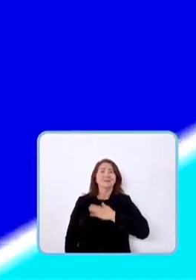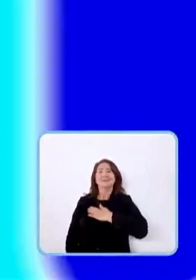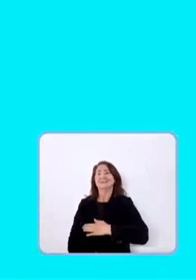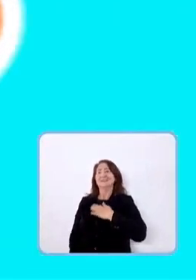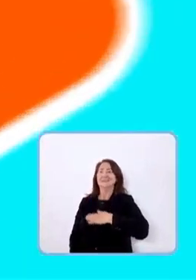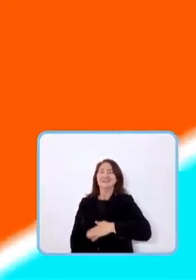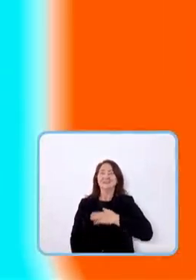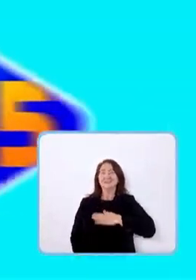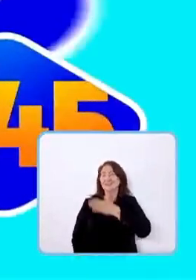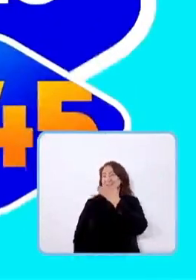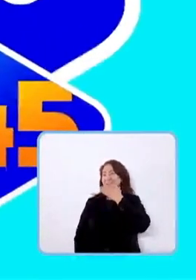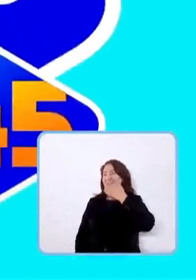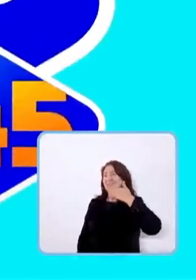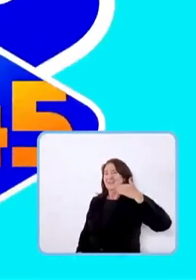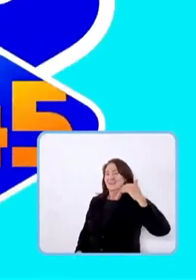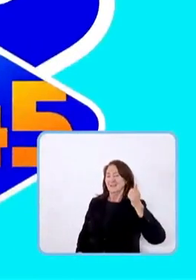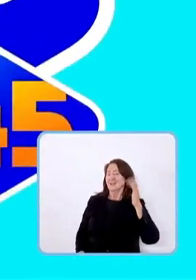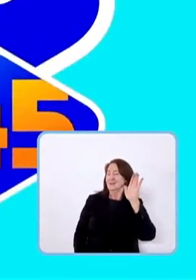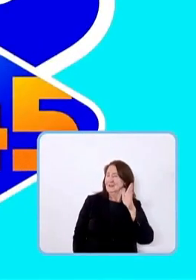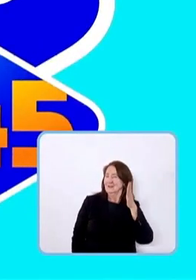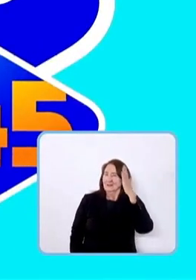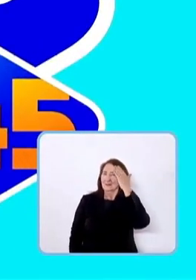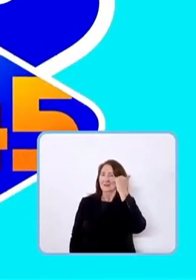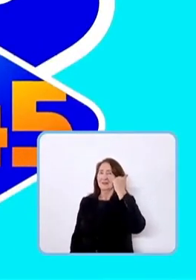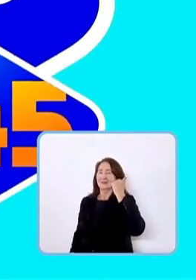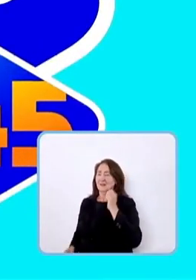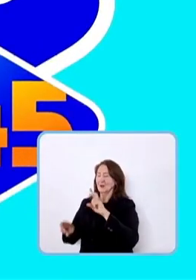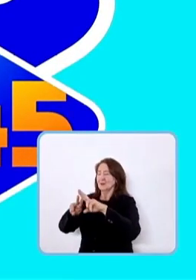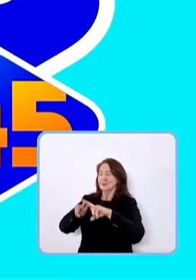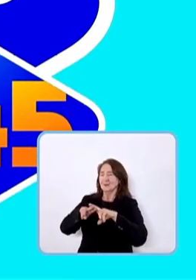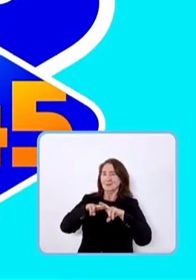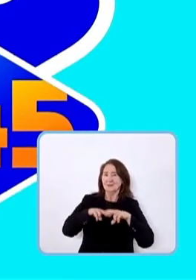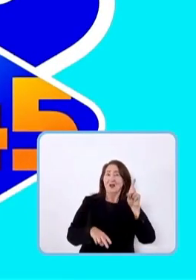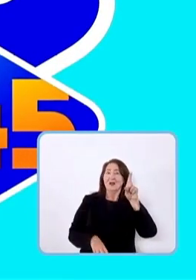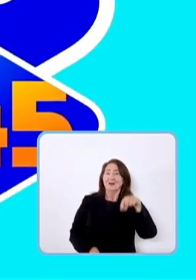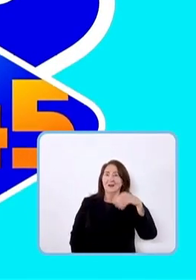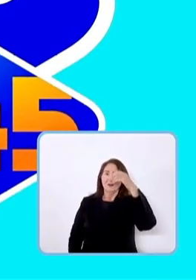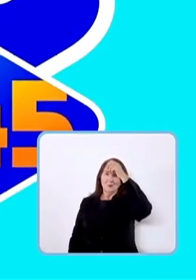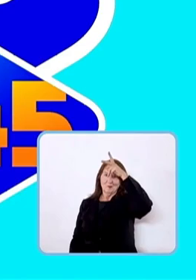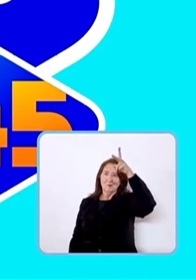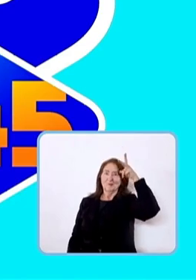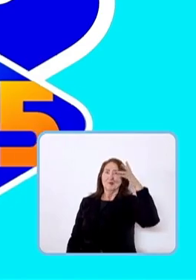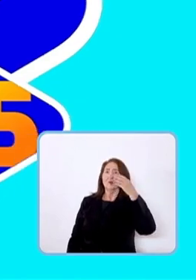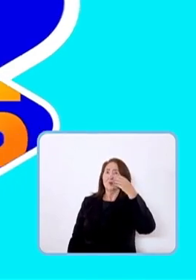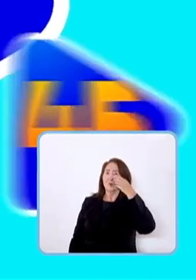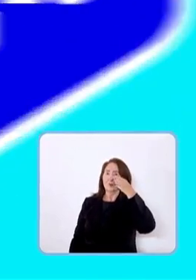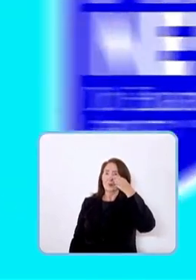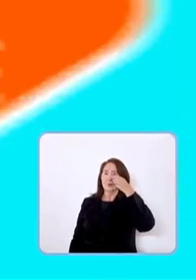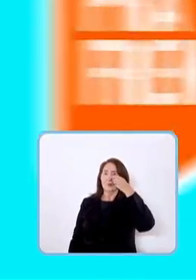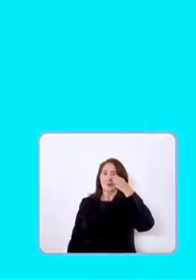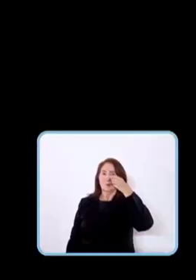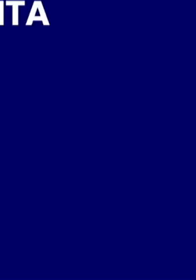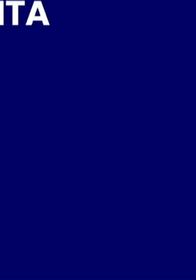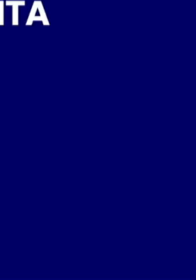de Caldas tá melhor, eu já sei. Por isso agora pra prefeito é Paulo Ney.